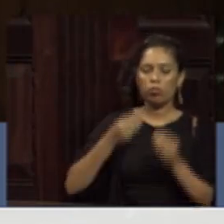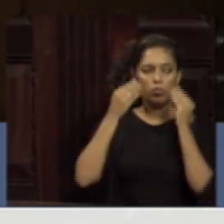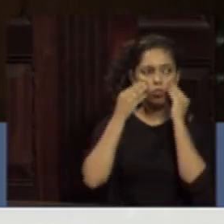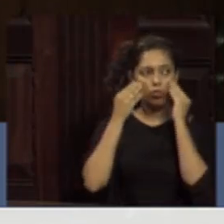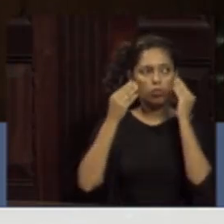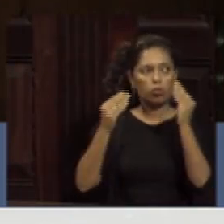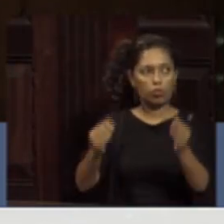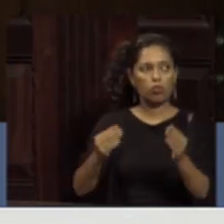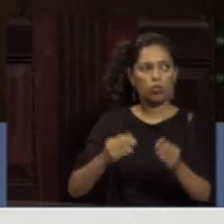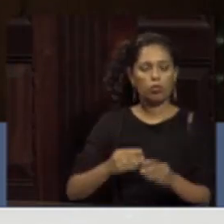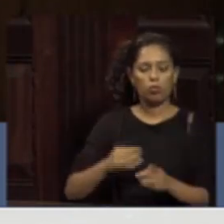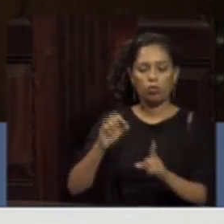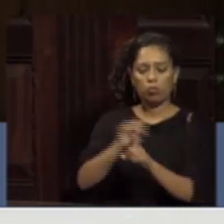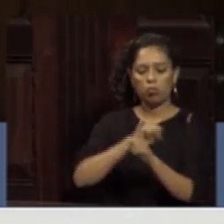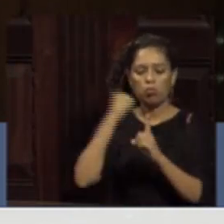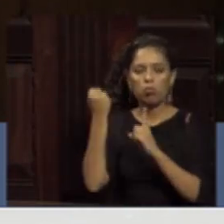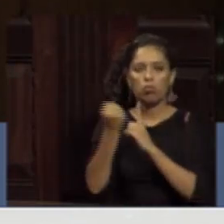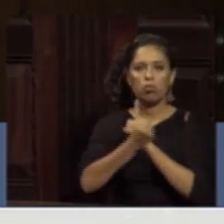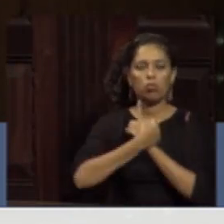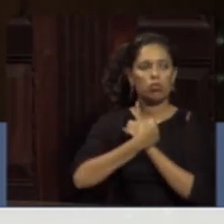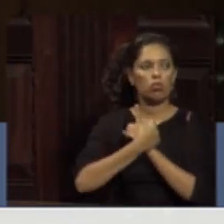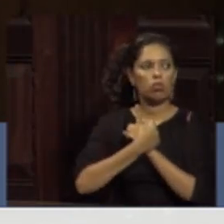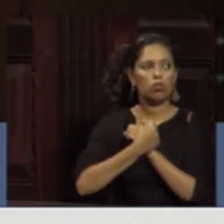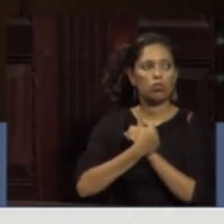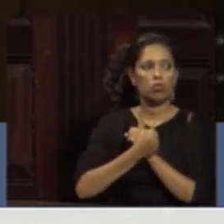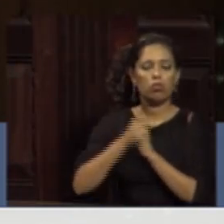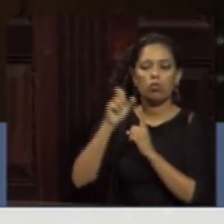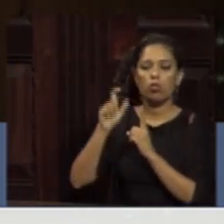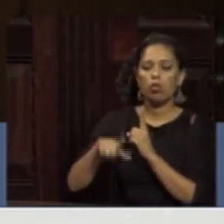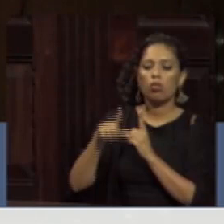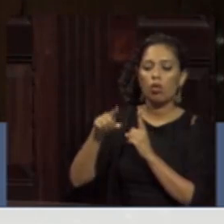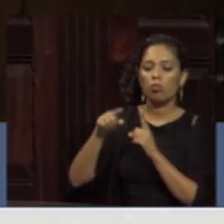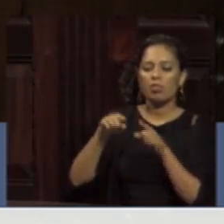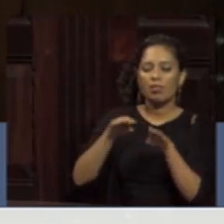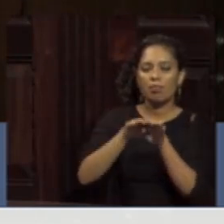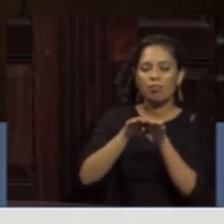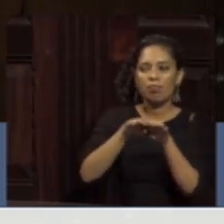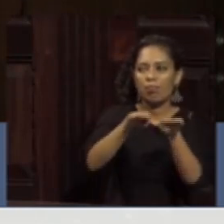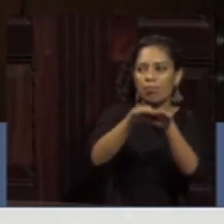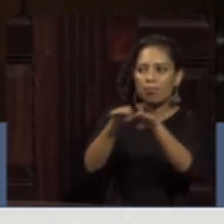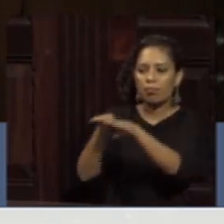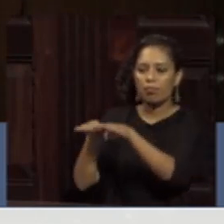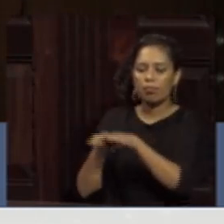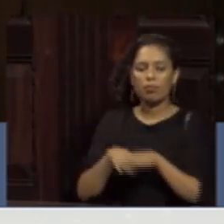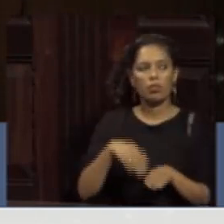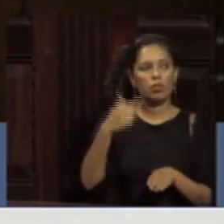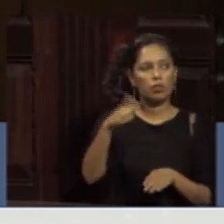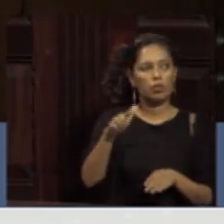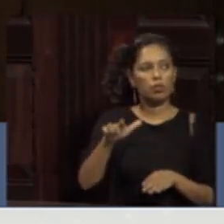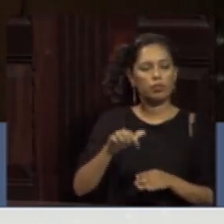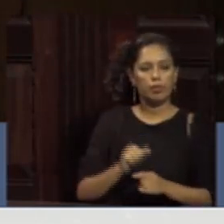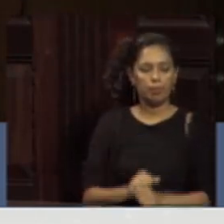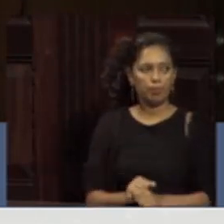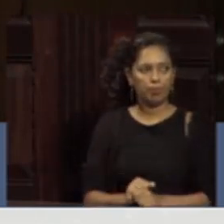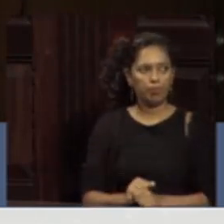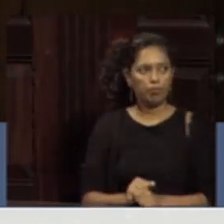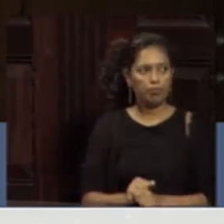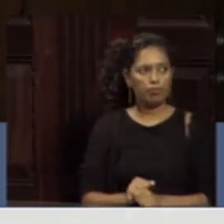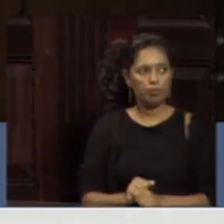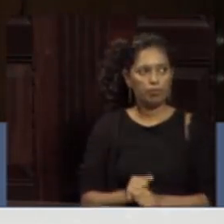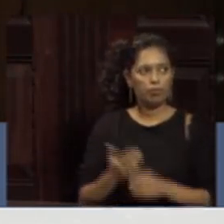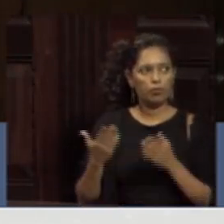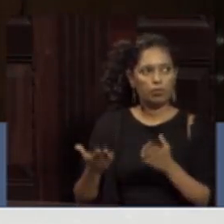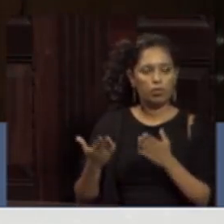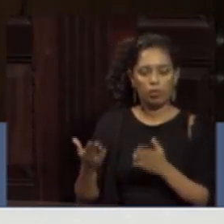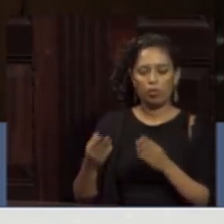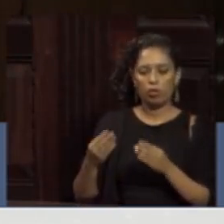sociedade como a nossa, ainda tão marcada por desigualdades. E é nesse sentido que trago